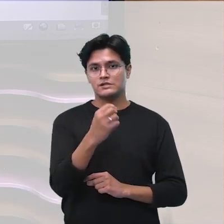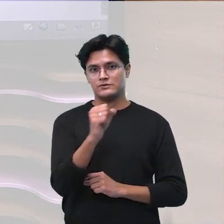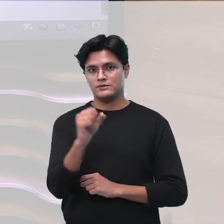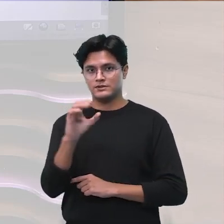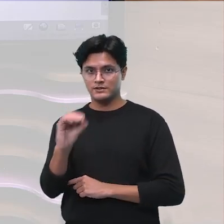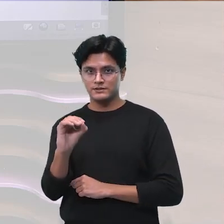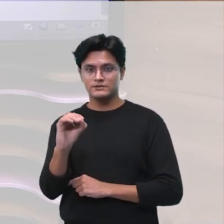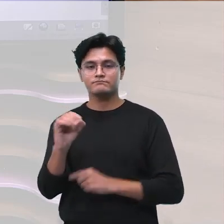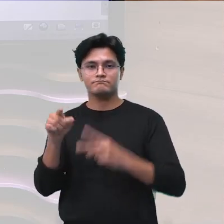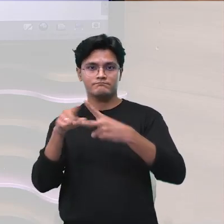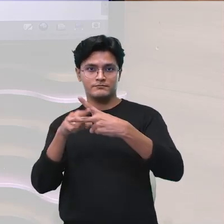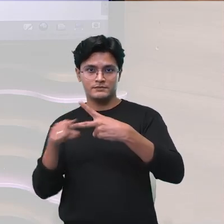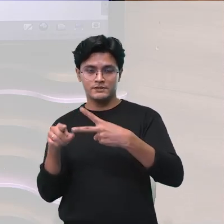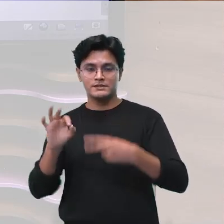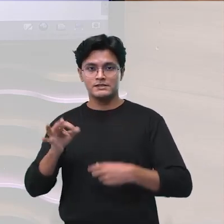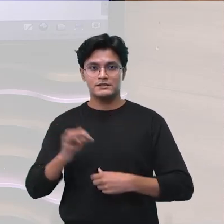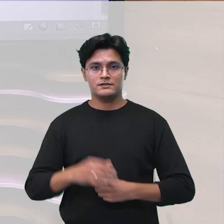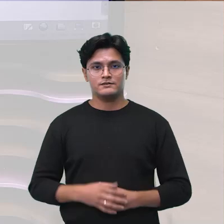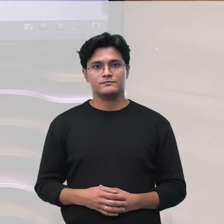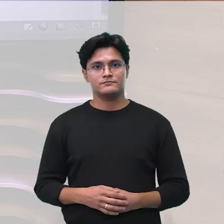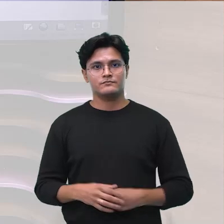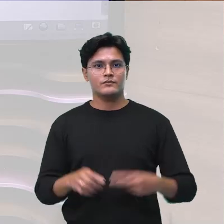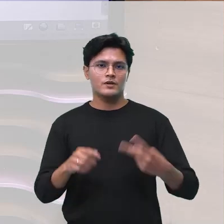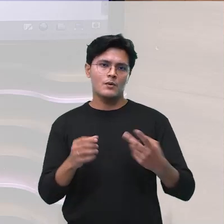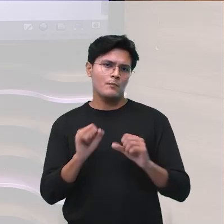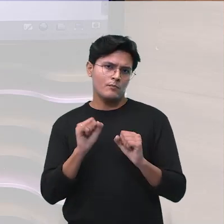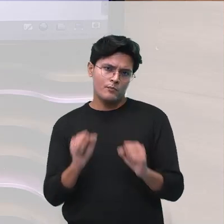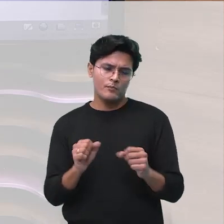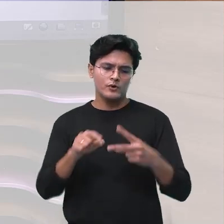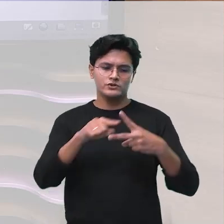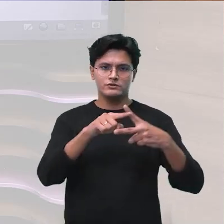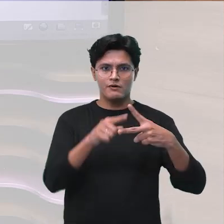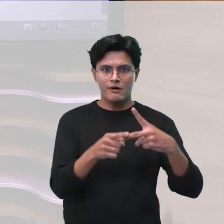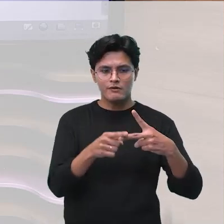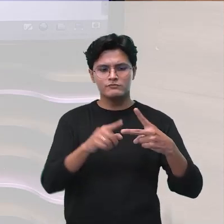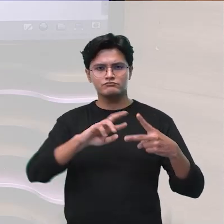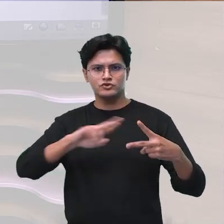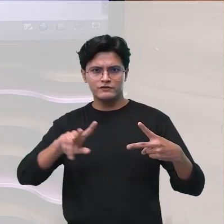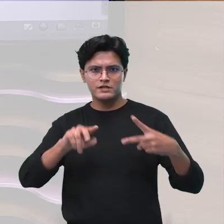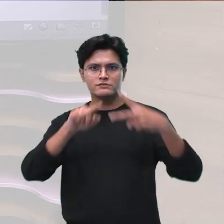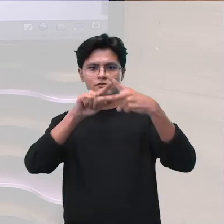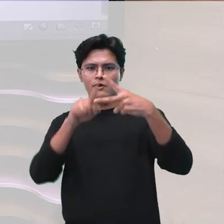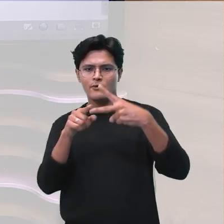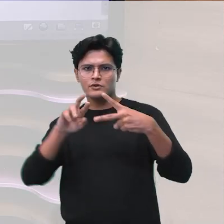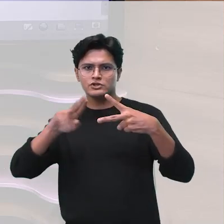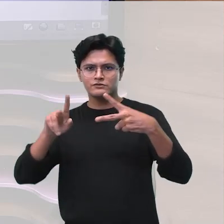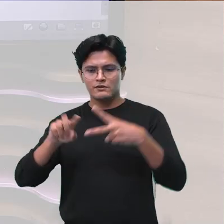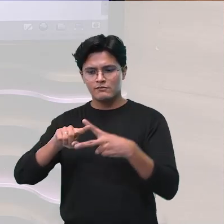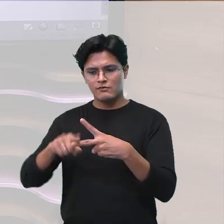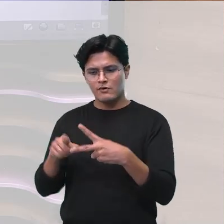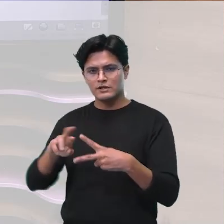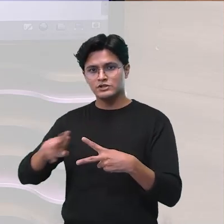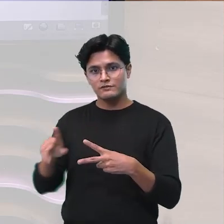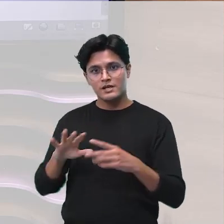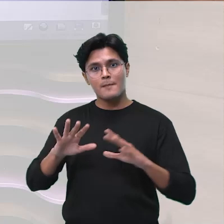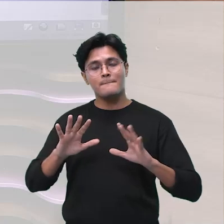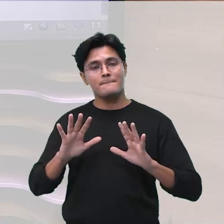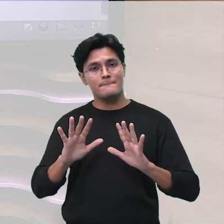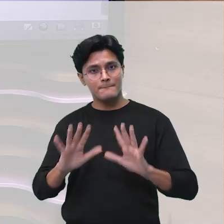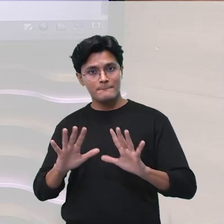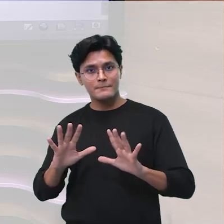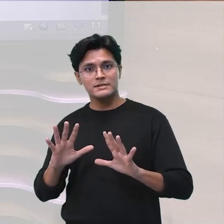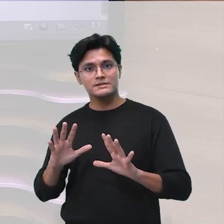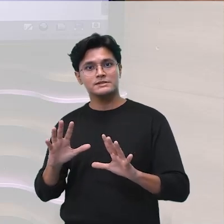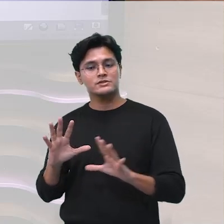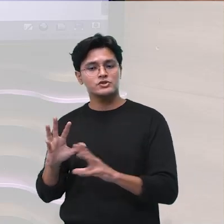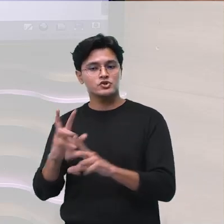graus. Os ângulos, eles podem até ser diferentes, não tem problema nenhum, mas quando eu somar todos os valores, os três aqui, tem